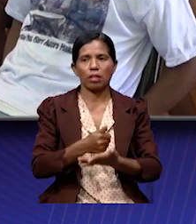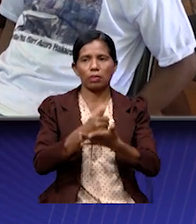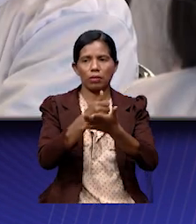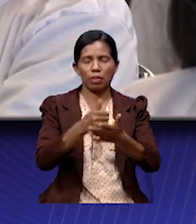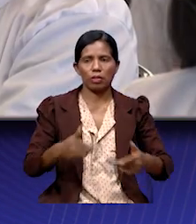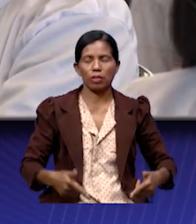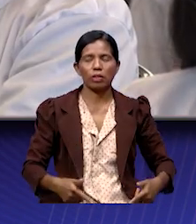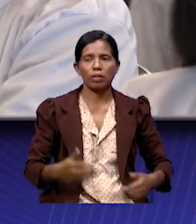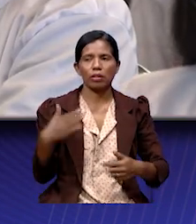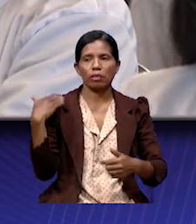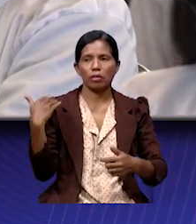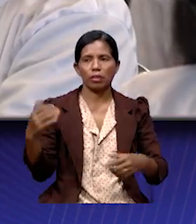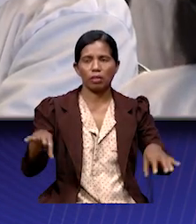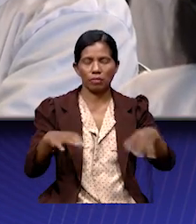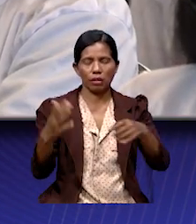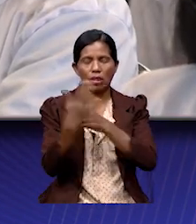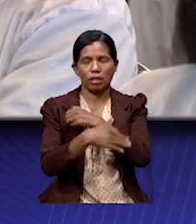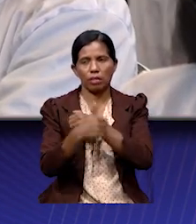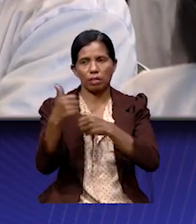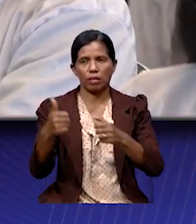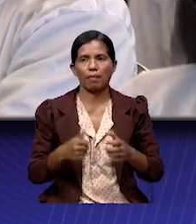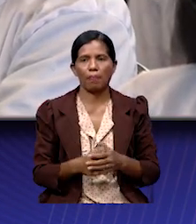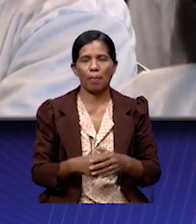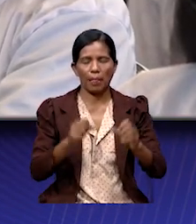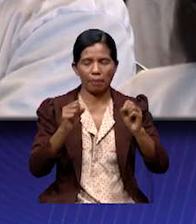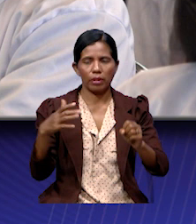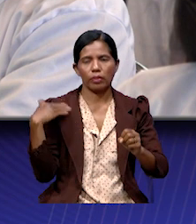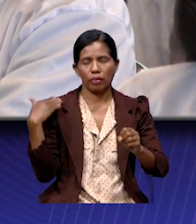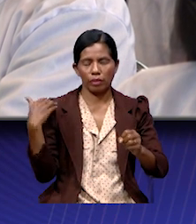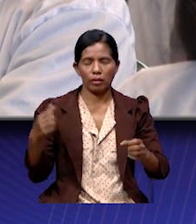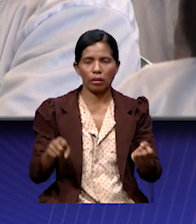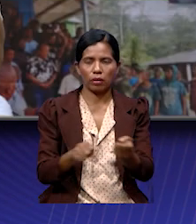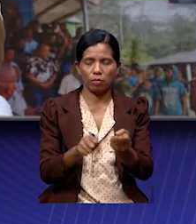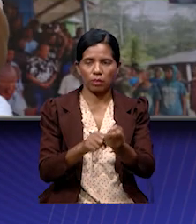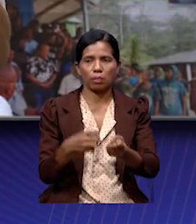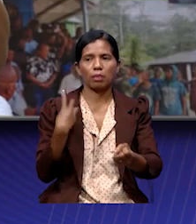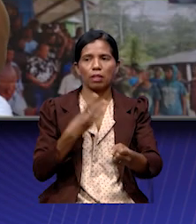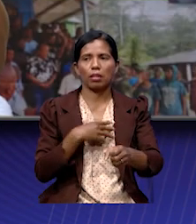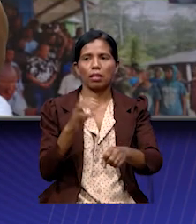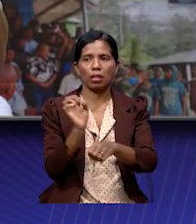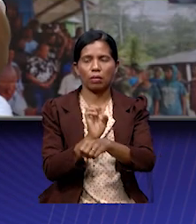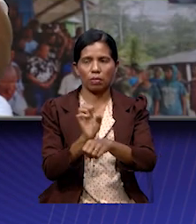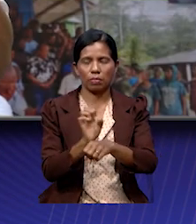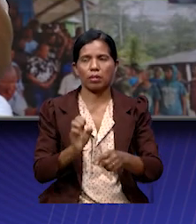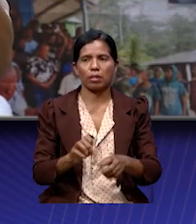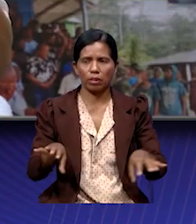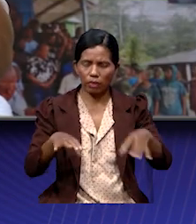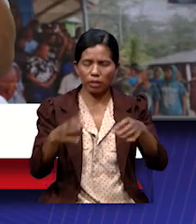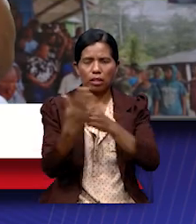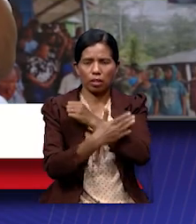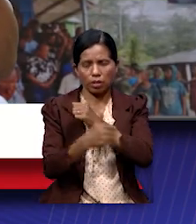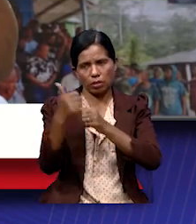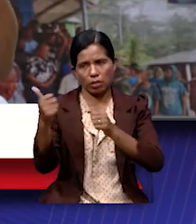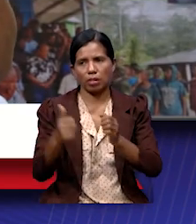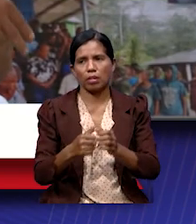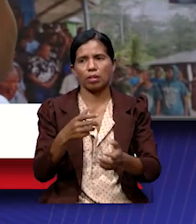Sira serviço e a Railior. Sira, meu jovem Sira, pela contribui, vai ter na economia. Para serviço e Liu. Sira, se ele